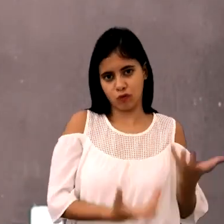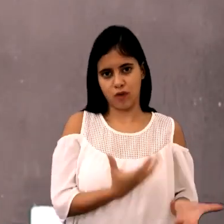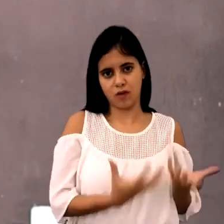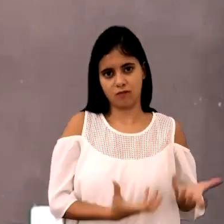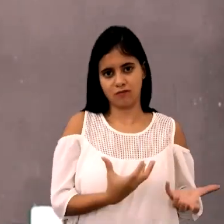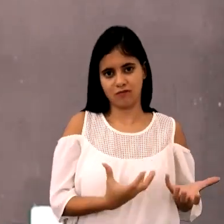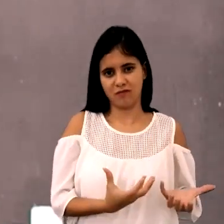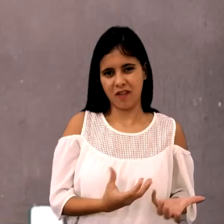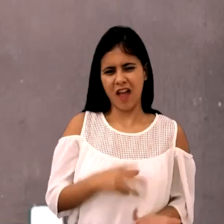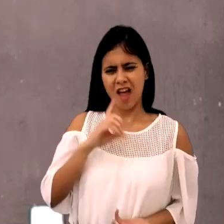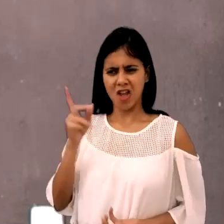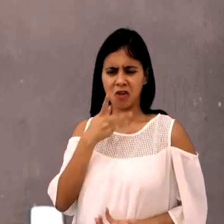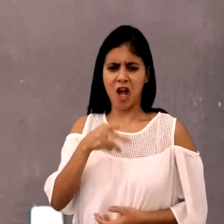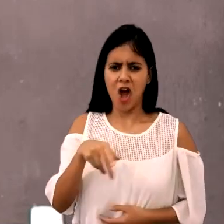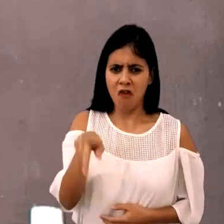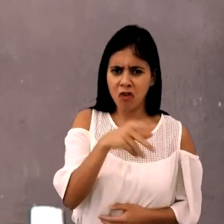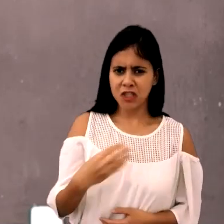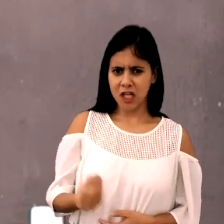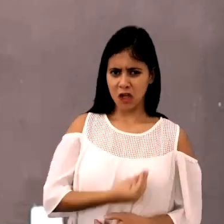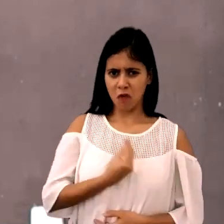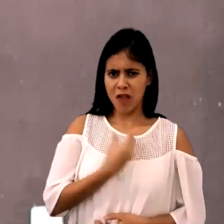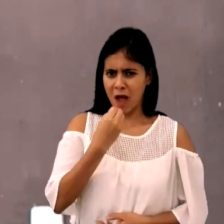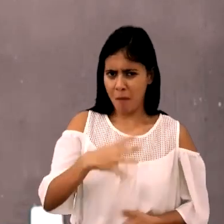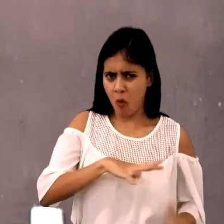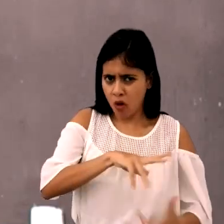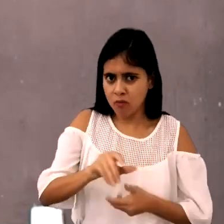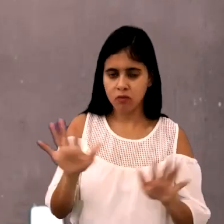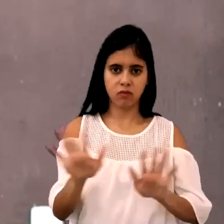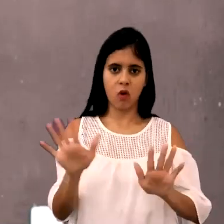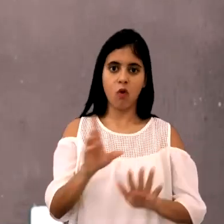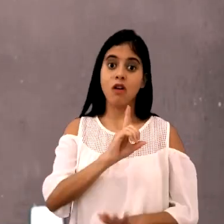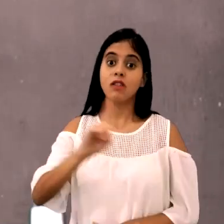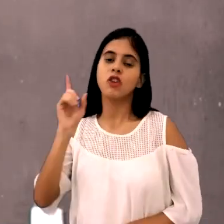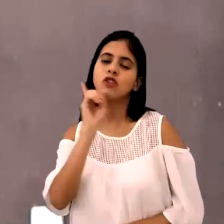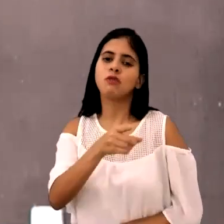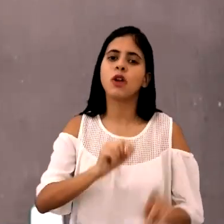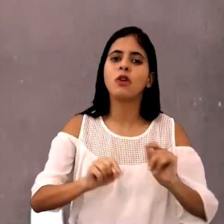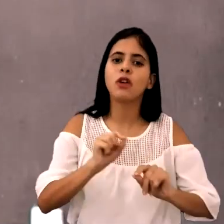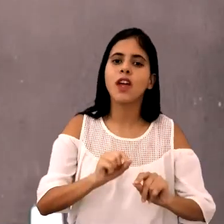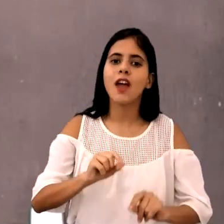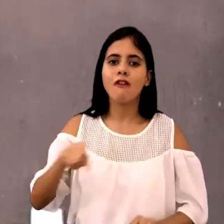Ele não te prometeu uma vida boa aqui na terra, Ele te prometeu salvação eterna.